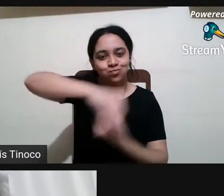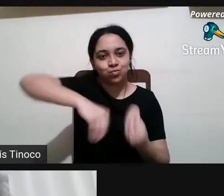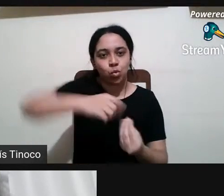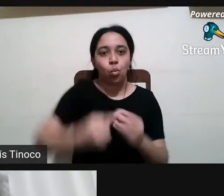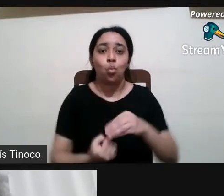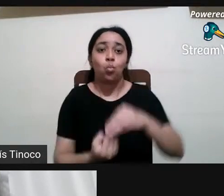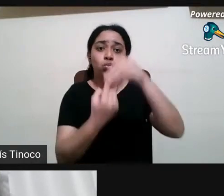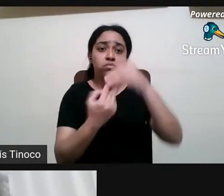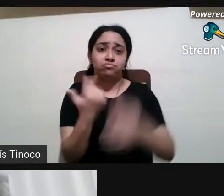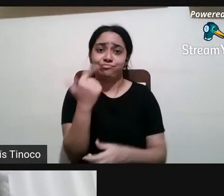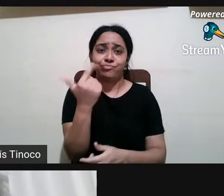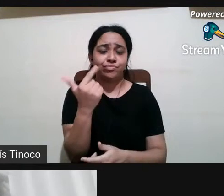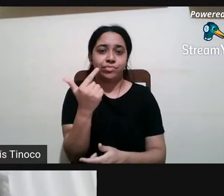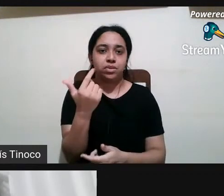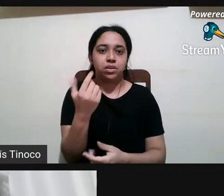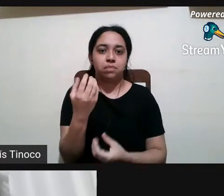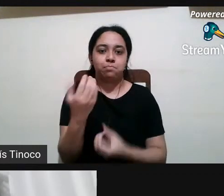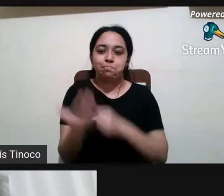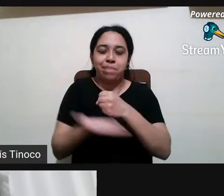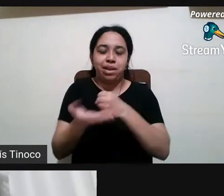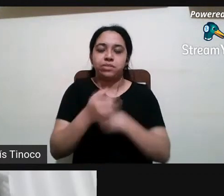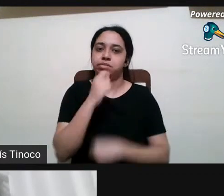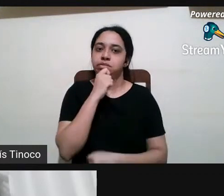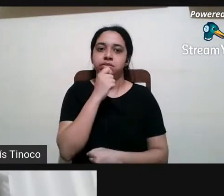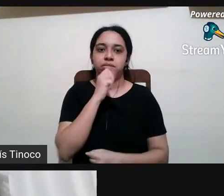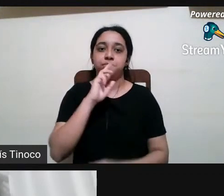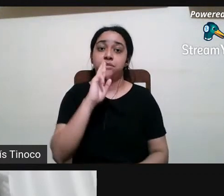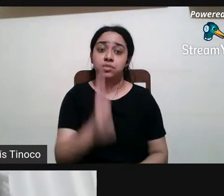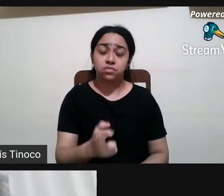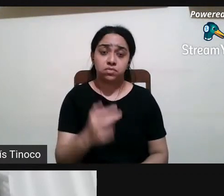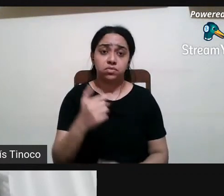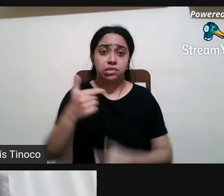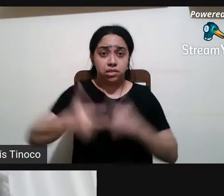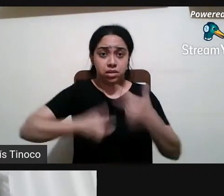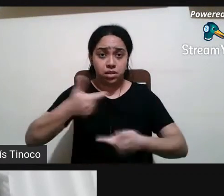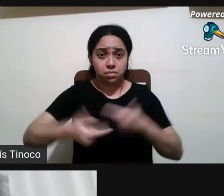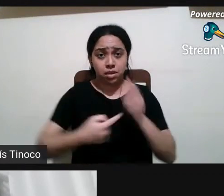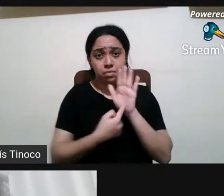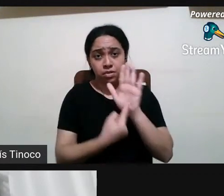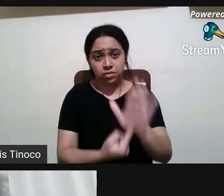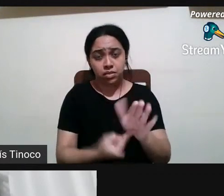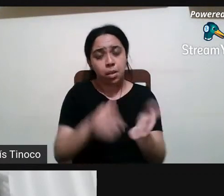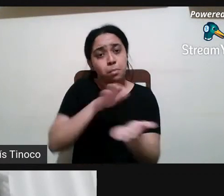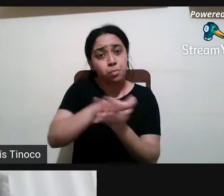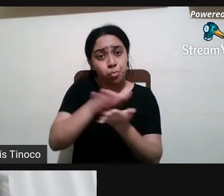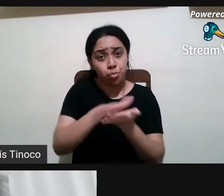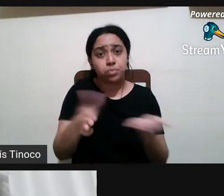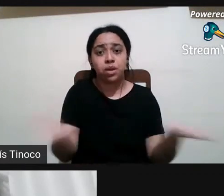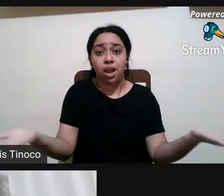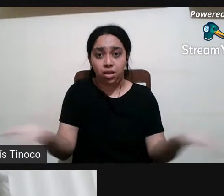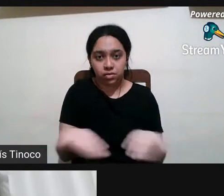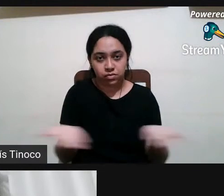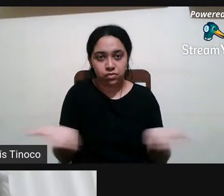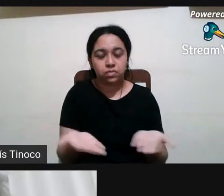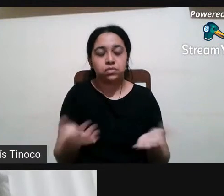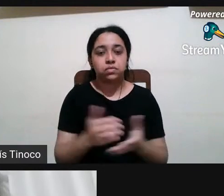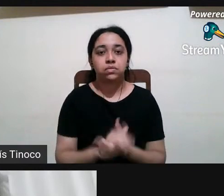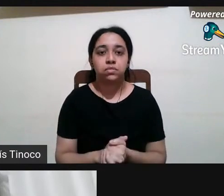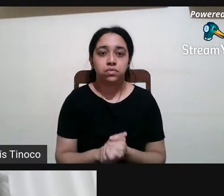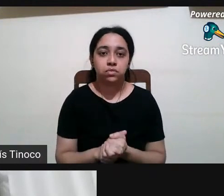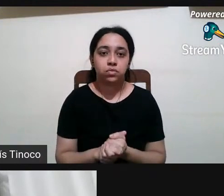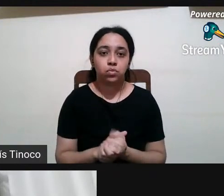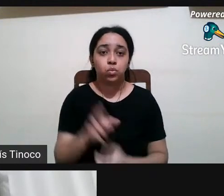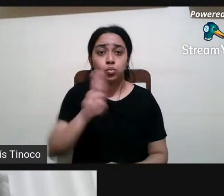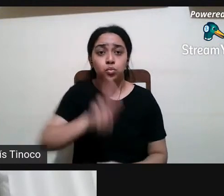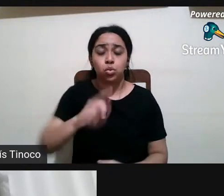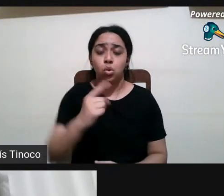nem parâmetro para responder isso, porque nesse nosso trabalho que nós apresentamos, que está sendo publicado agora, a gente utilizou